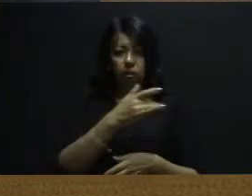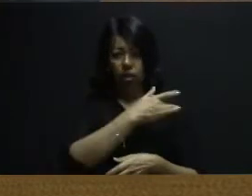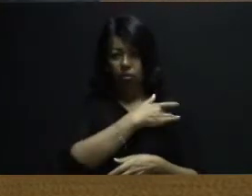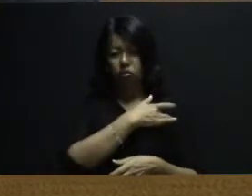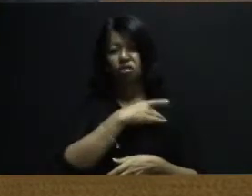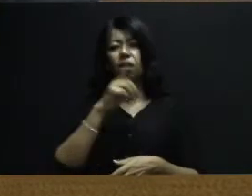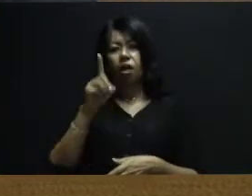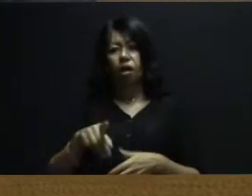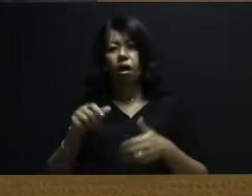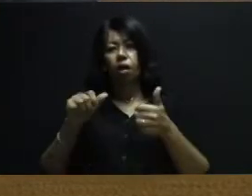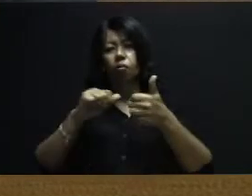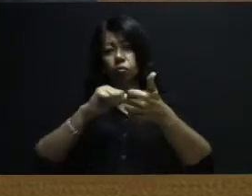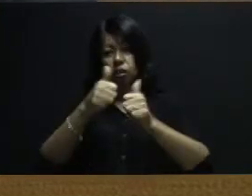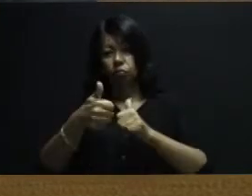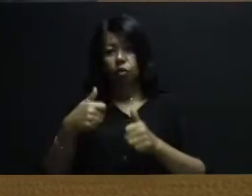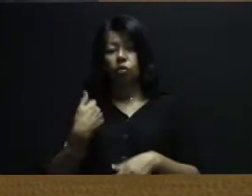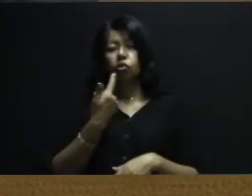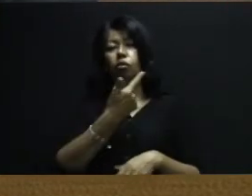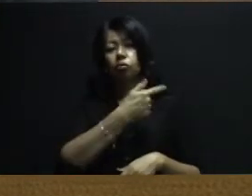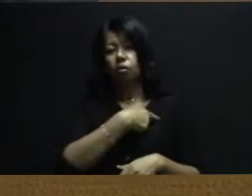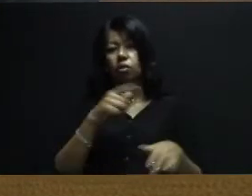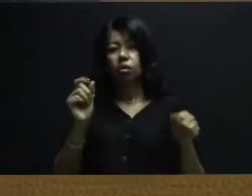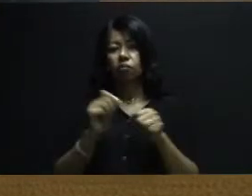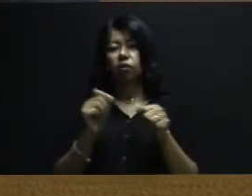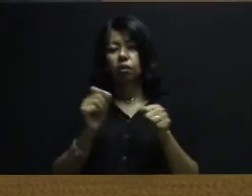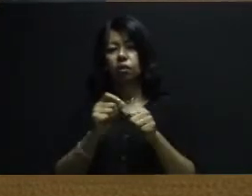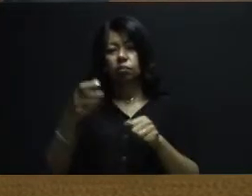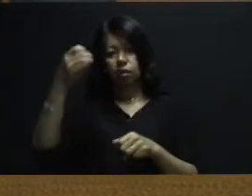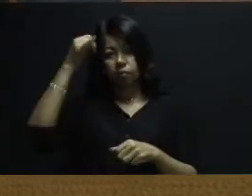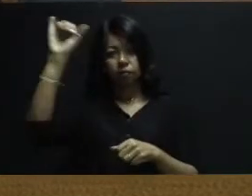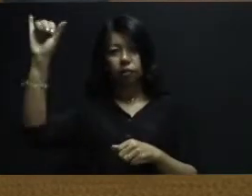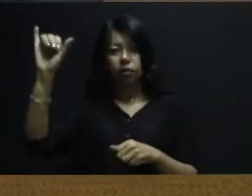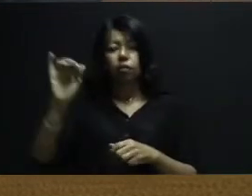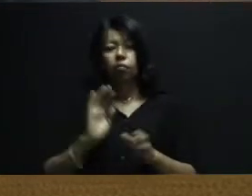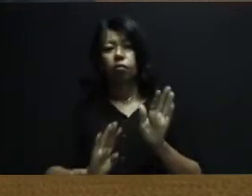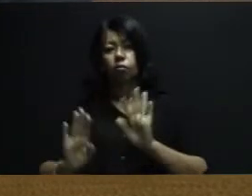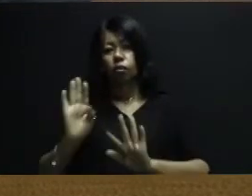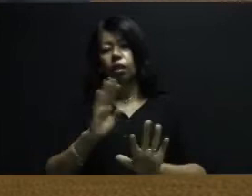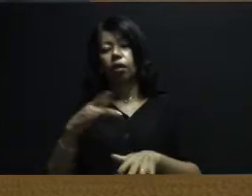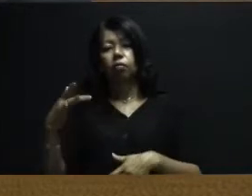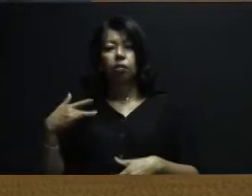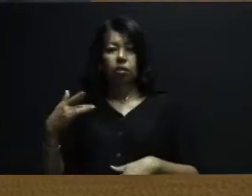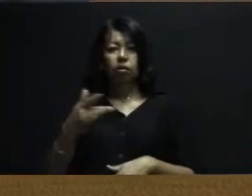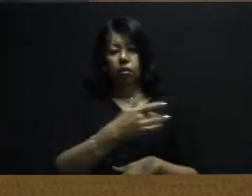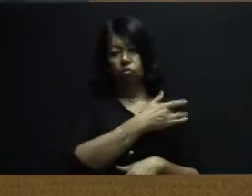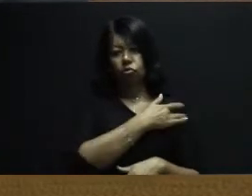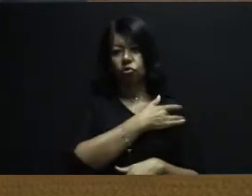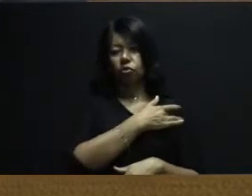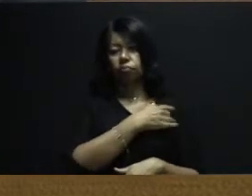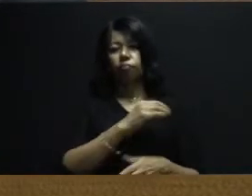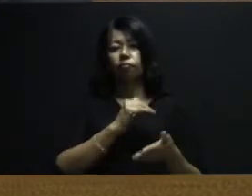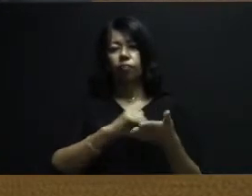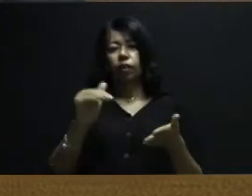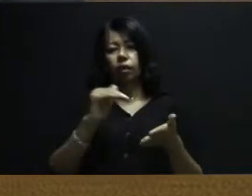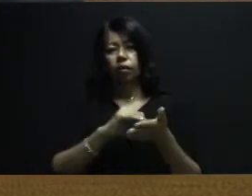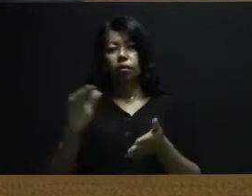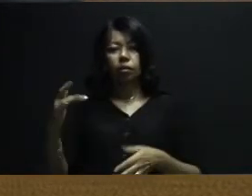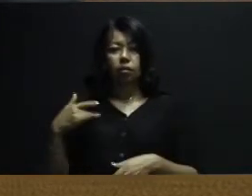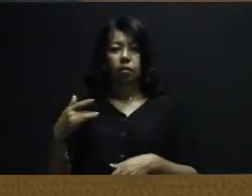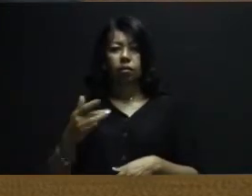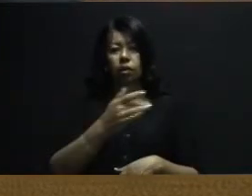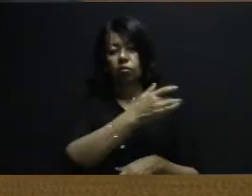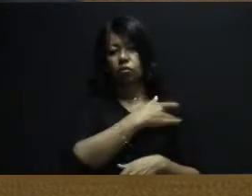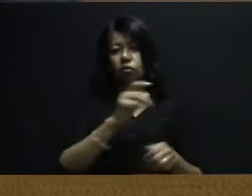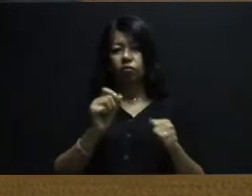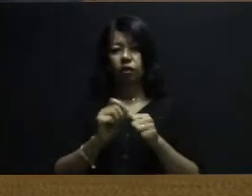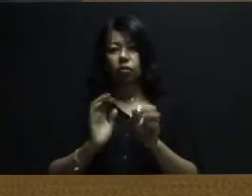Secretaria de Esportes. Somos nós que fazemos a prevenção e a manutenção da saúde. A Secretaria de Saúde faz